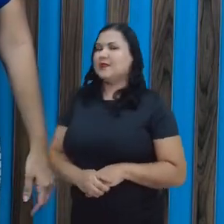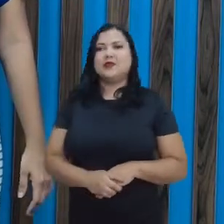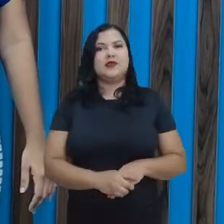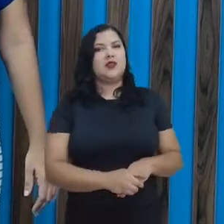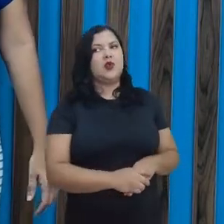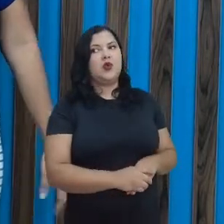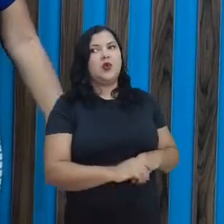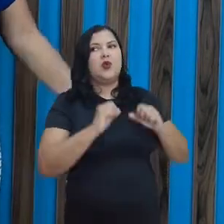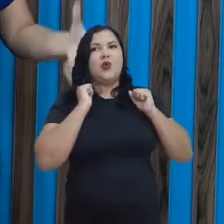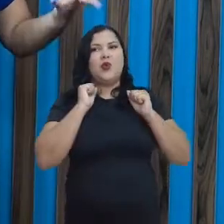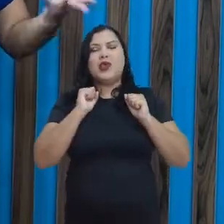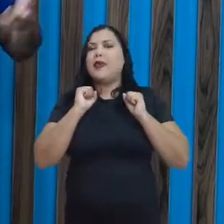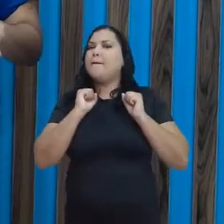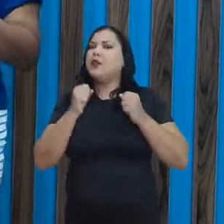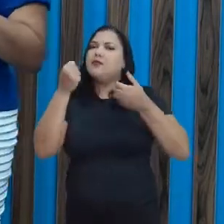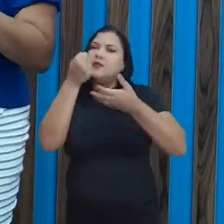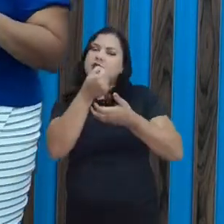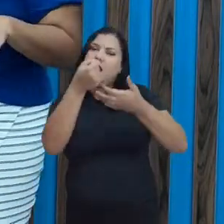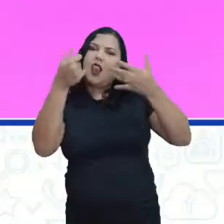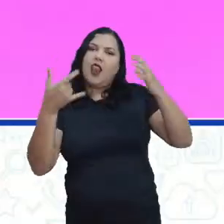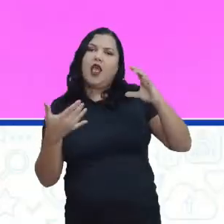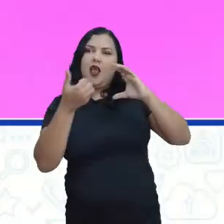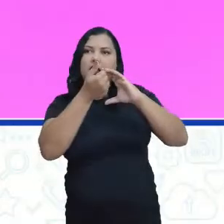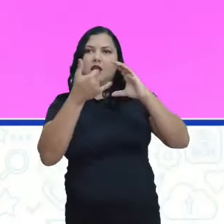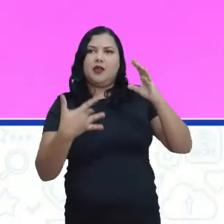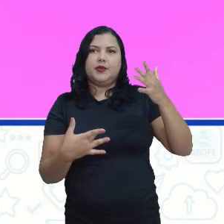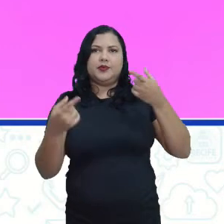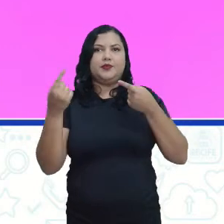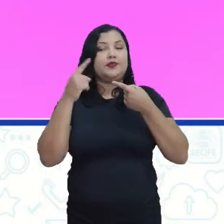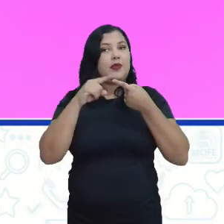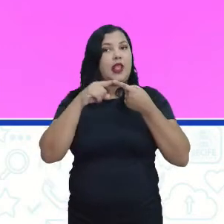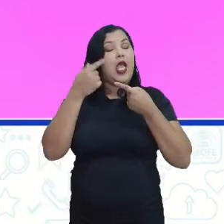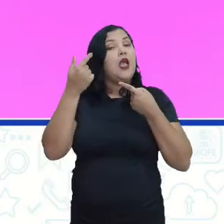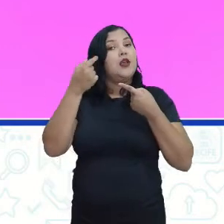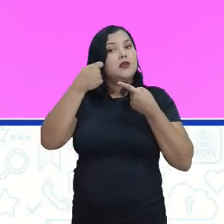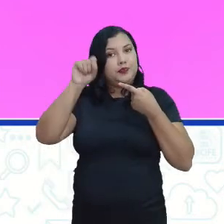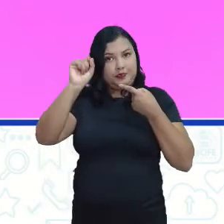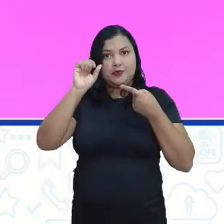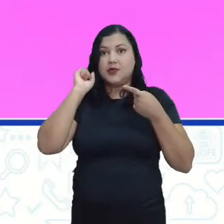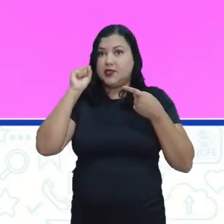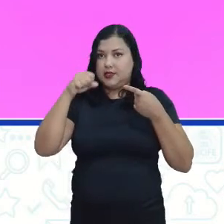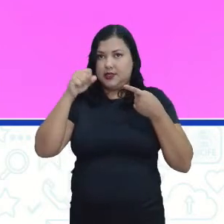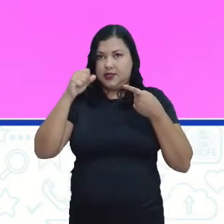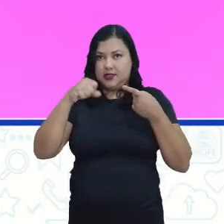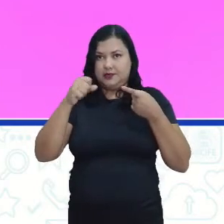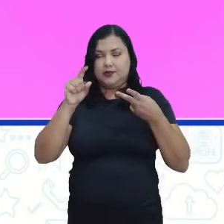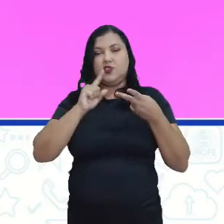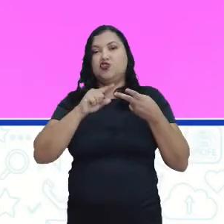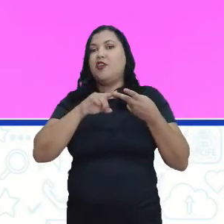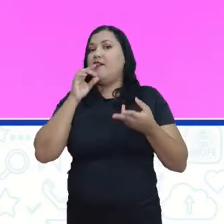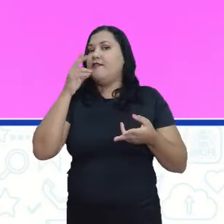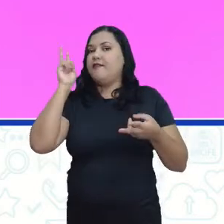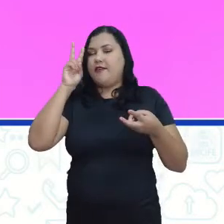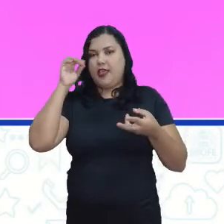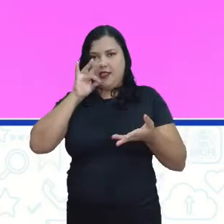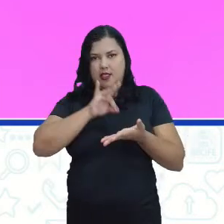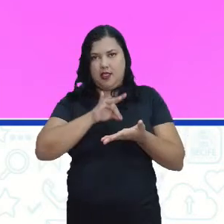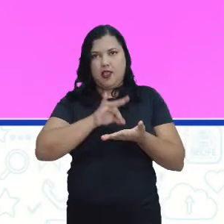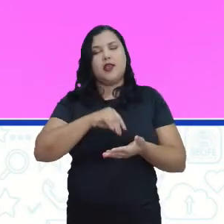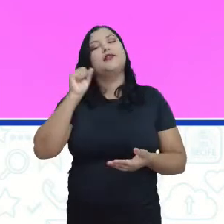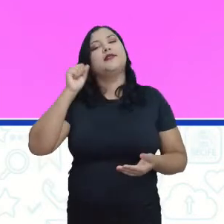check nas características? Então, é um relato pessoal? Check. Histórias verídicas? Check. Registro